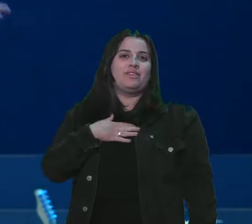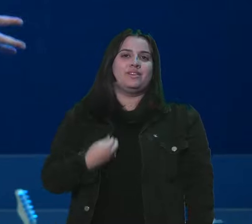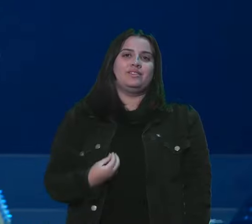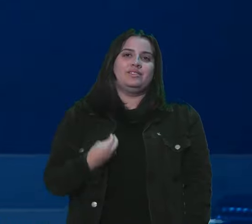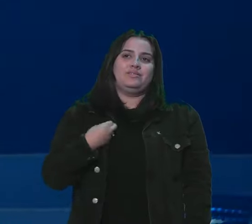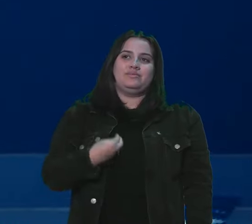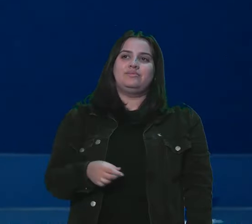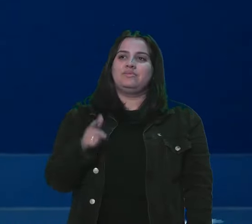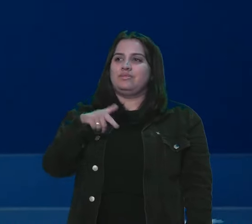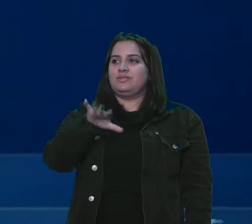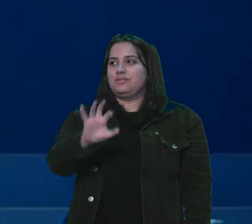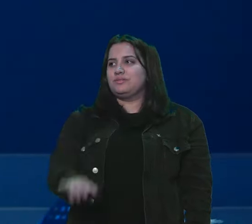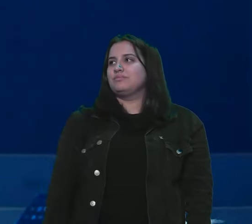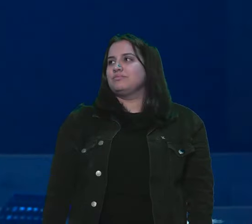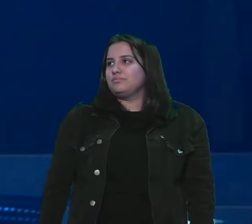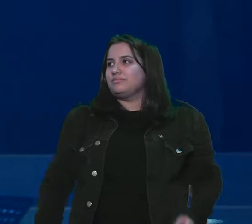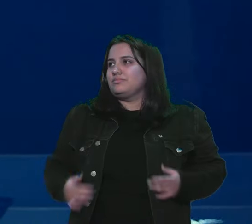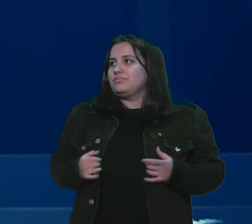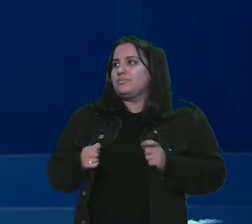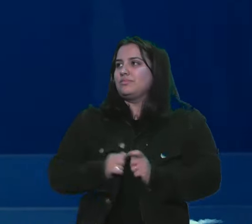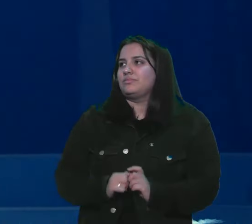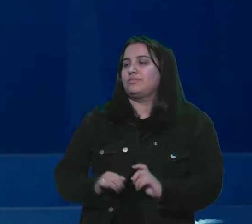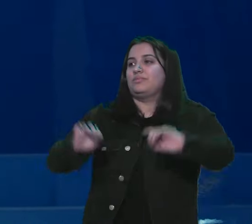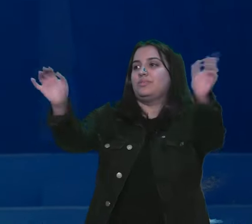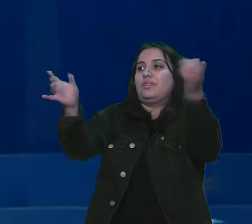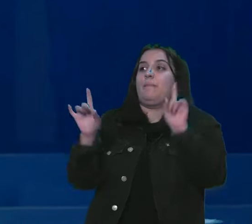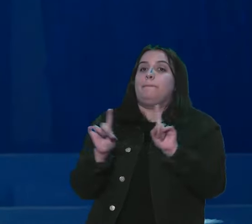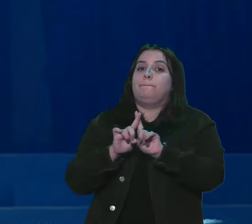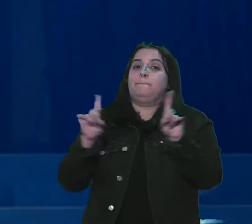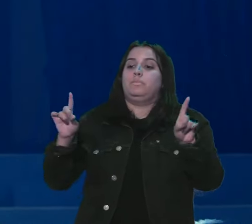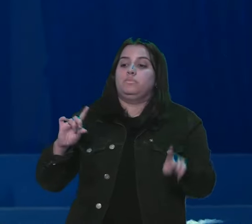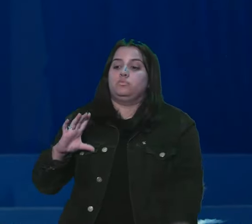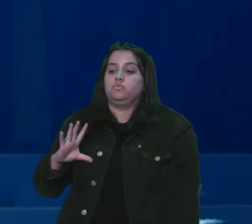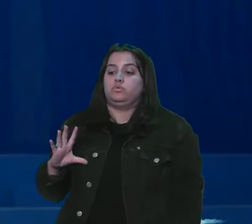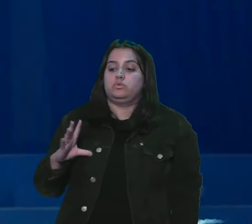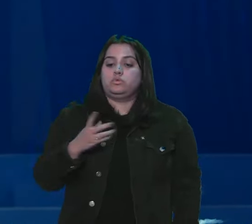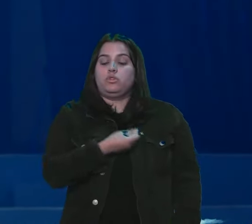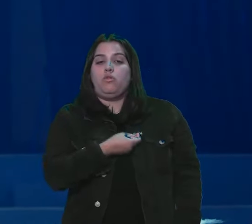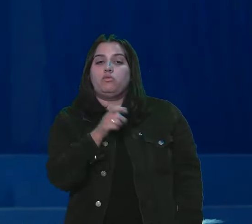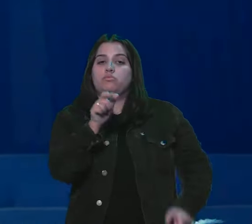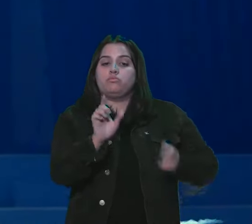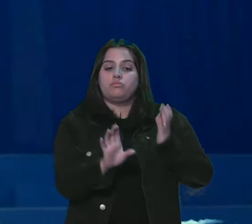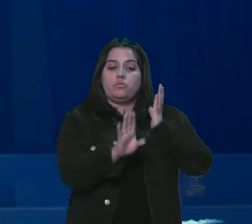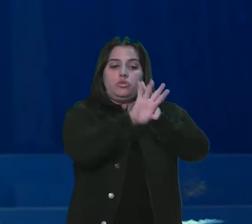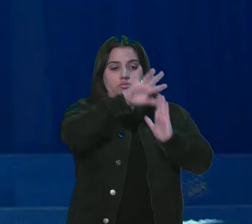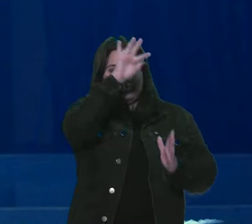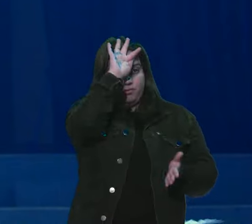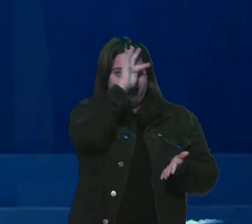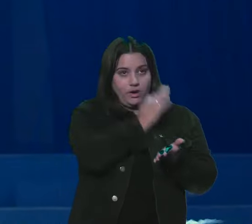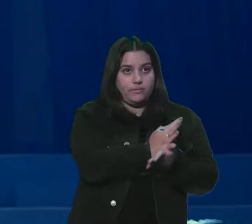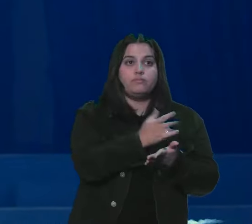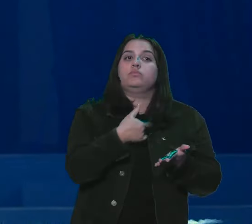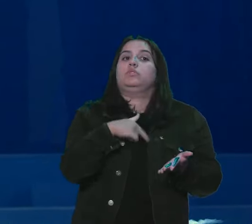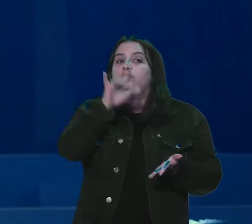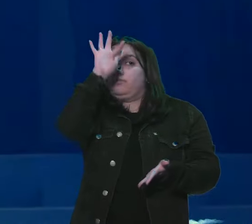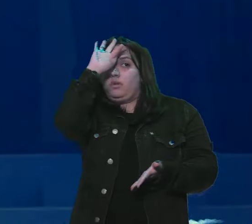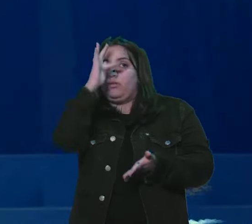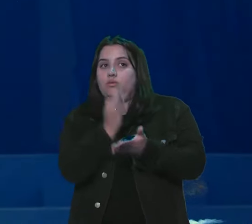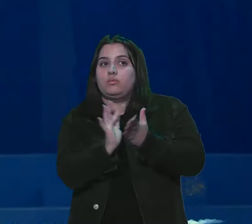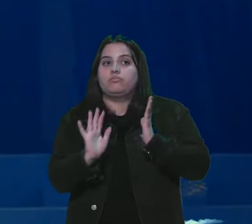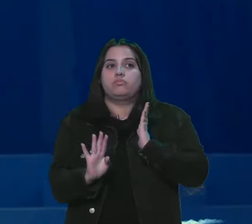Essa é a boa obra. Mas a salvação vem por meio da fé, e depois da fé vem a obediência.